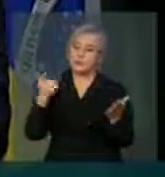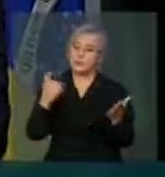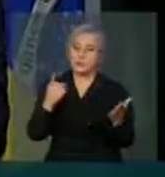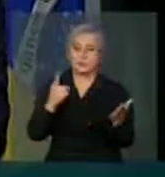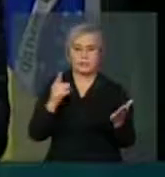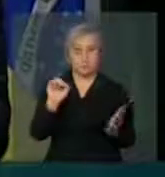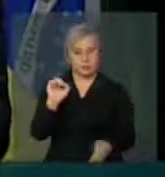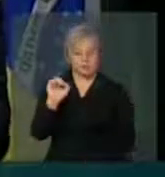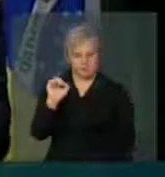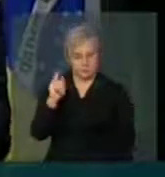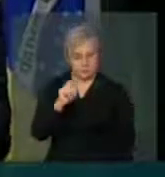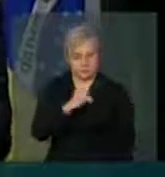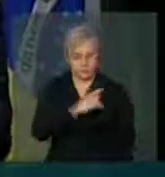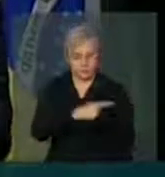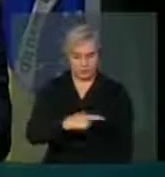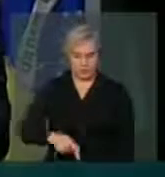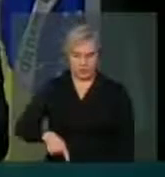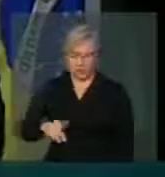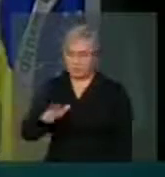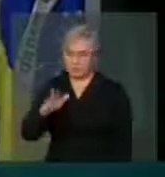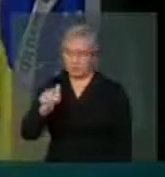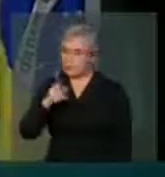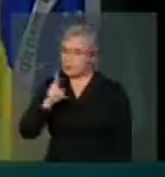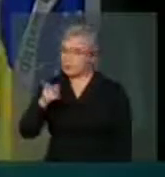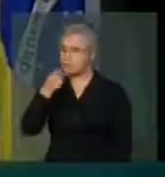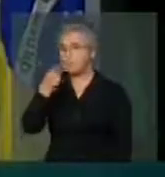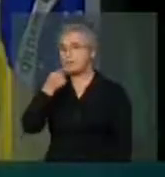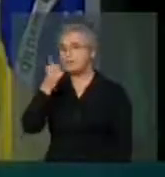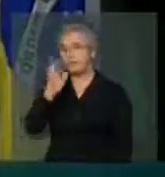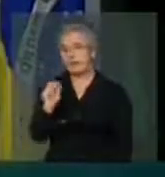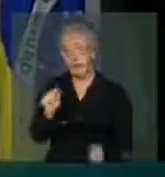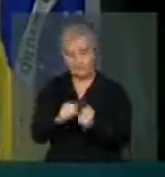ex-sindicalista, que sempre disse estar ao lado dos mais pobres,